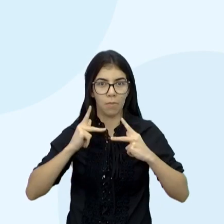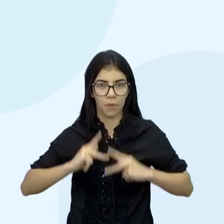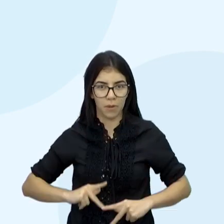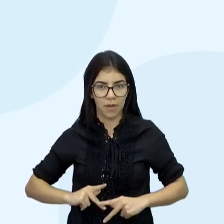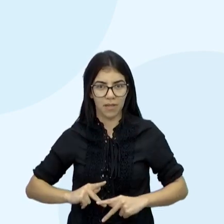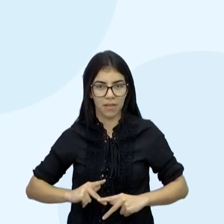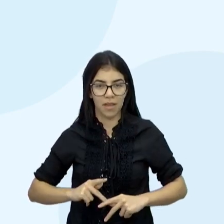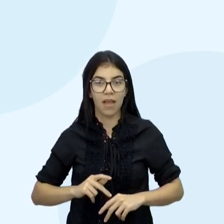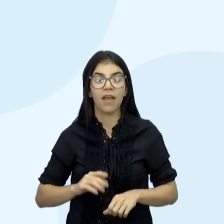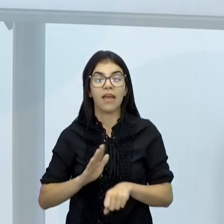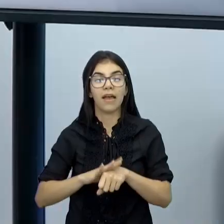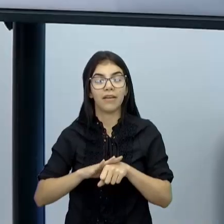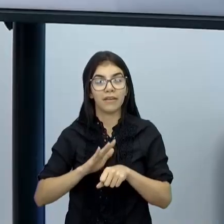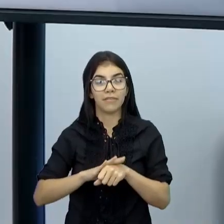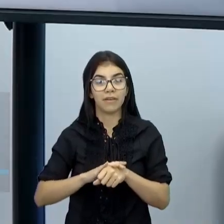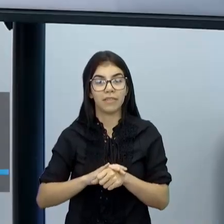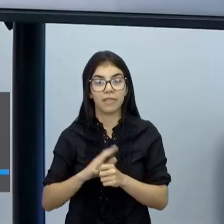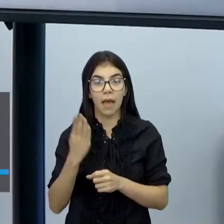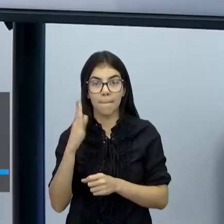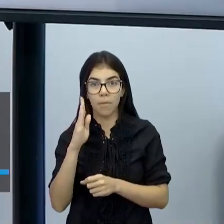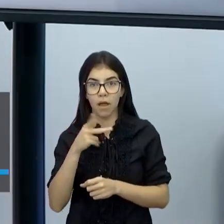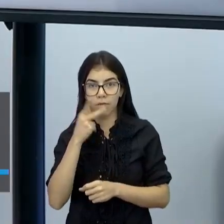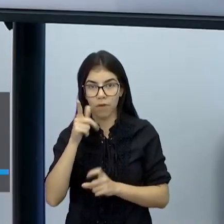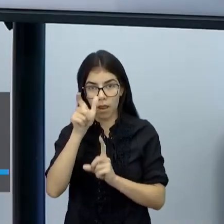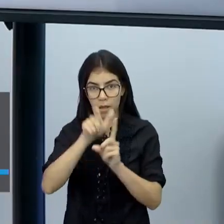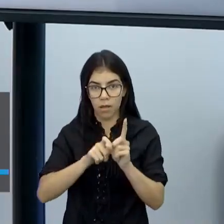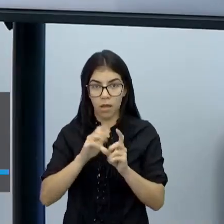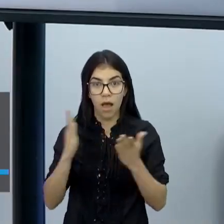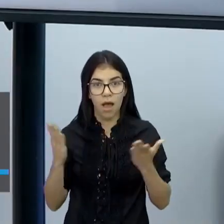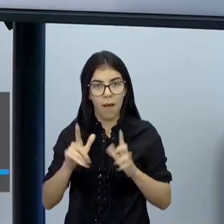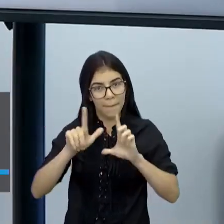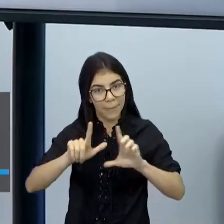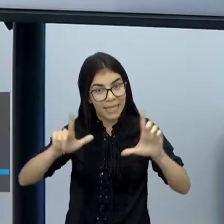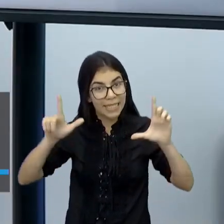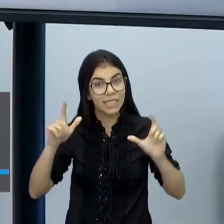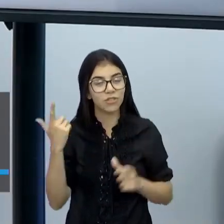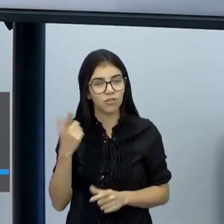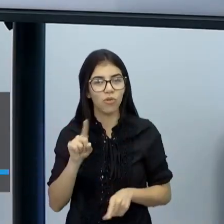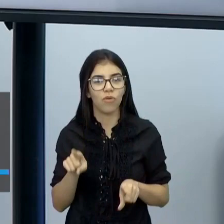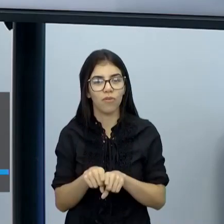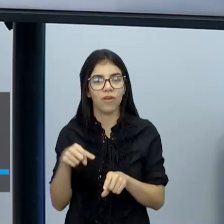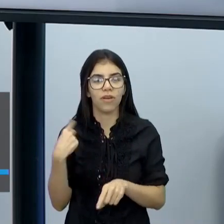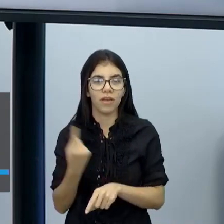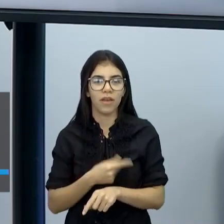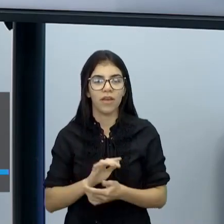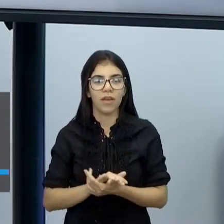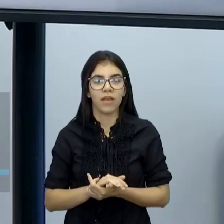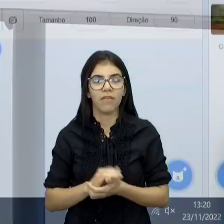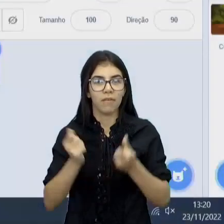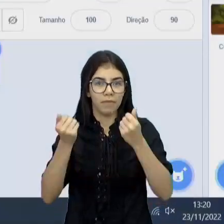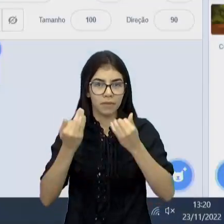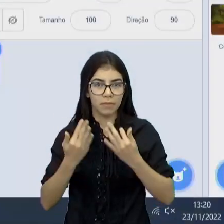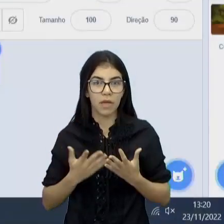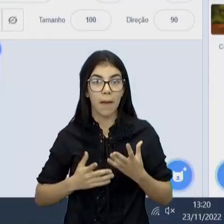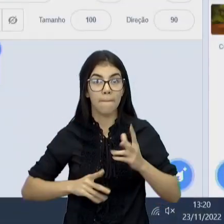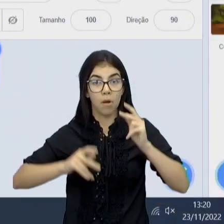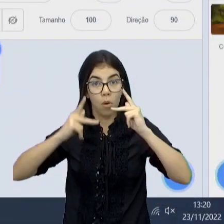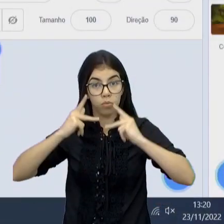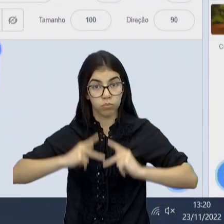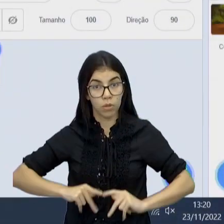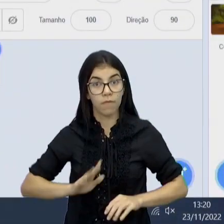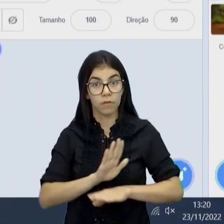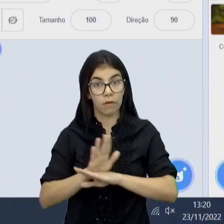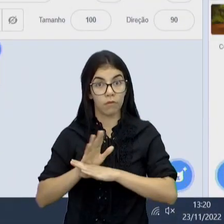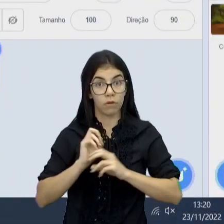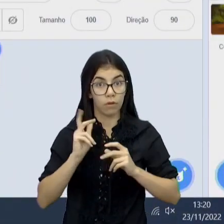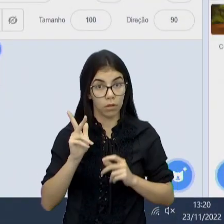bonequinha falar com o usuário, Então, tá vamos bom? Então agora eu vou pedir para espelhar a tela do Osmar e o Osmar vai se dedicar para montar essa programação. Vamos lá. E você vai ajudar